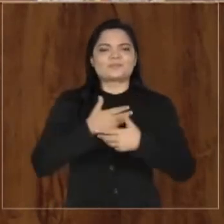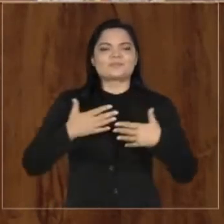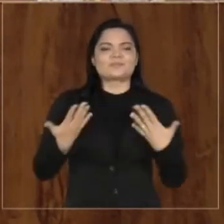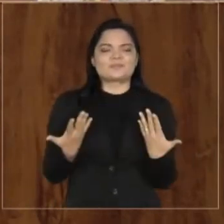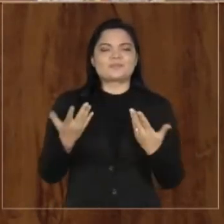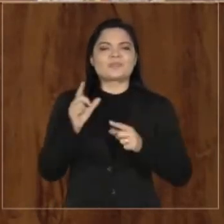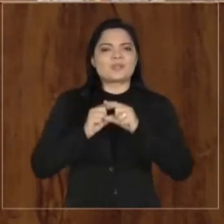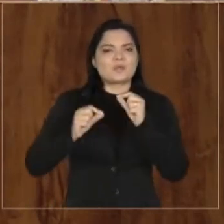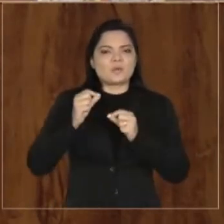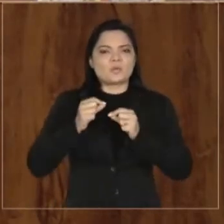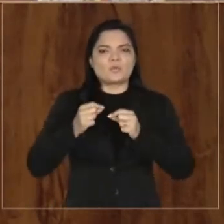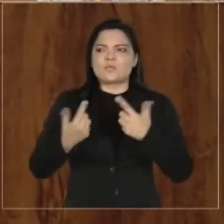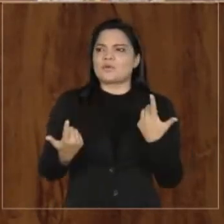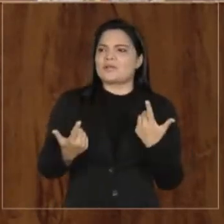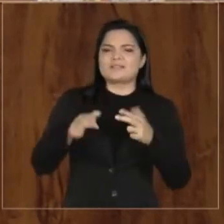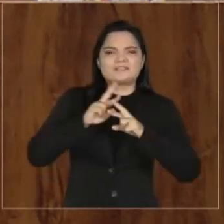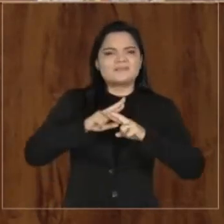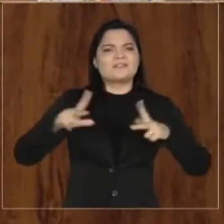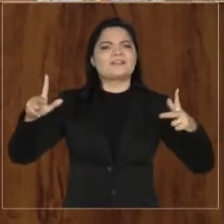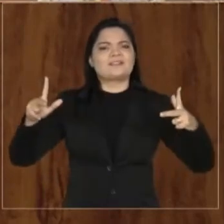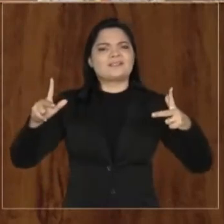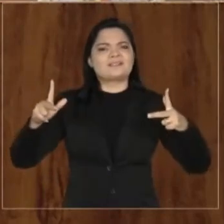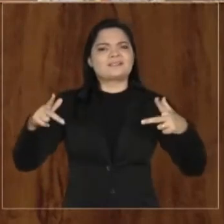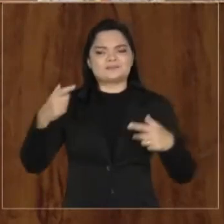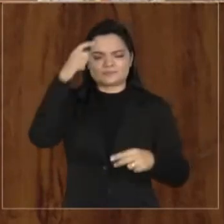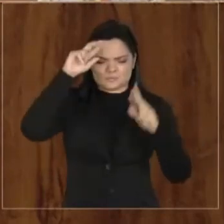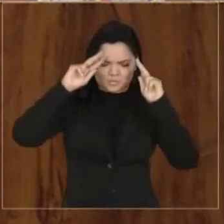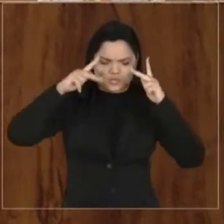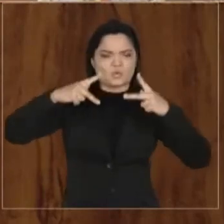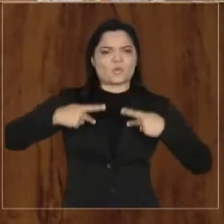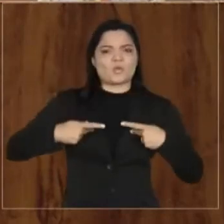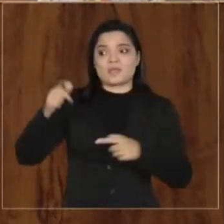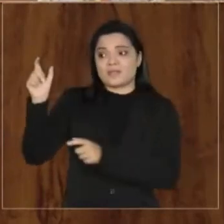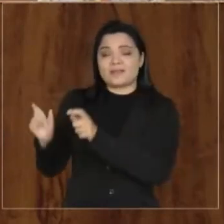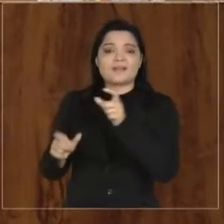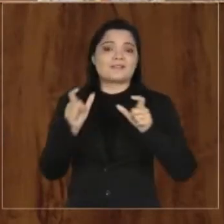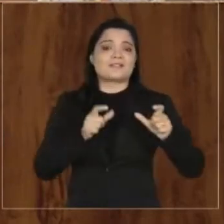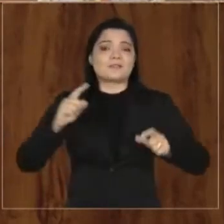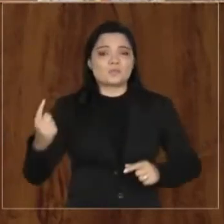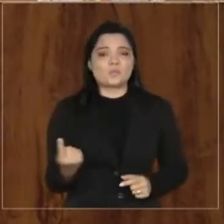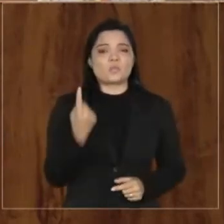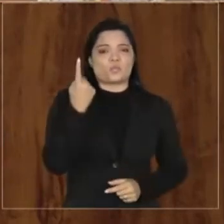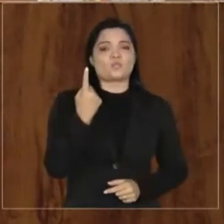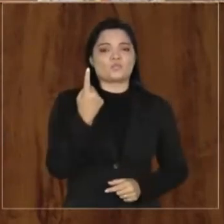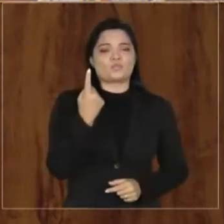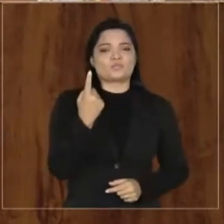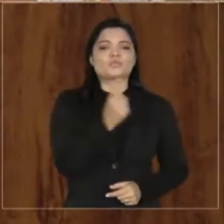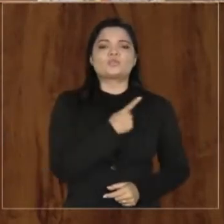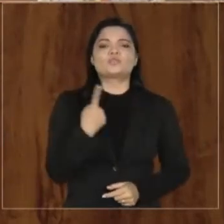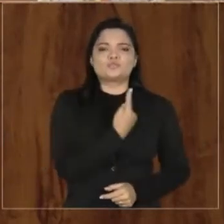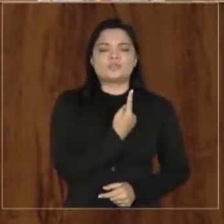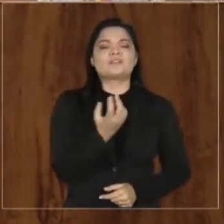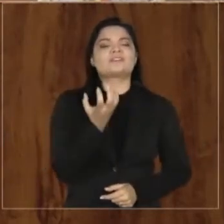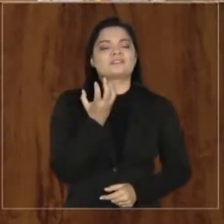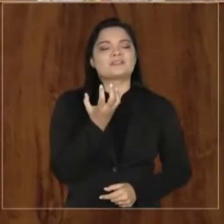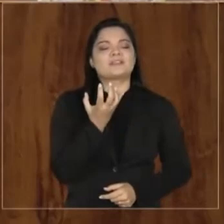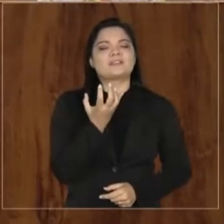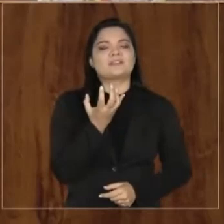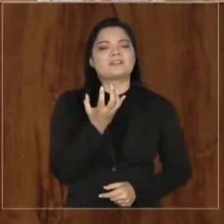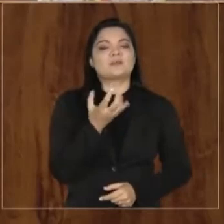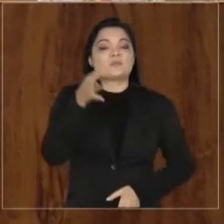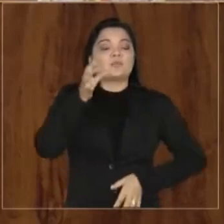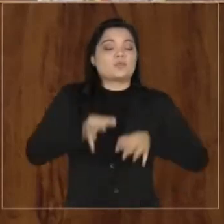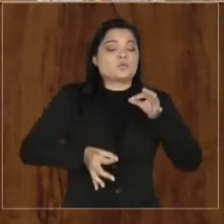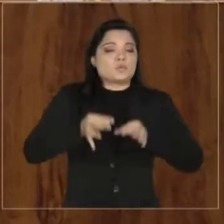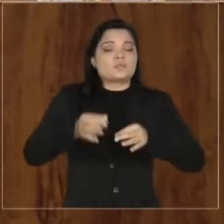essas distinções que nos fazem, como seres humanos, cada um ser único. Nós queremos muito, nós da